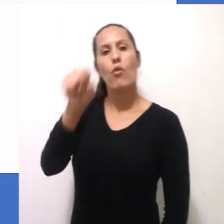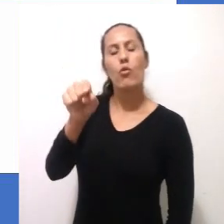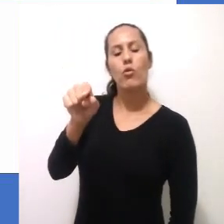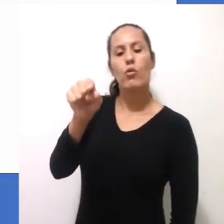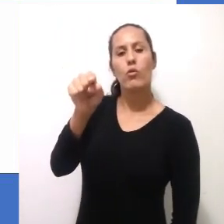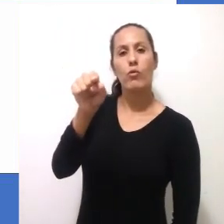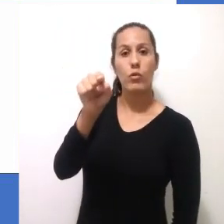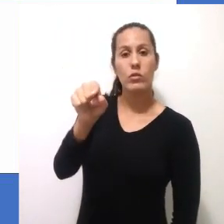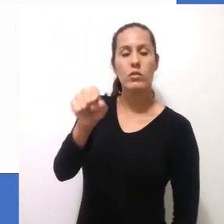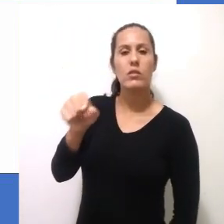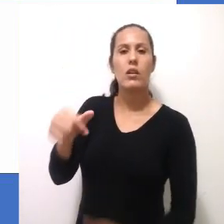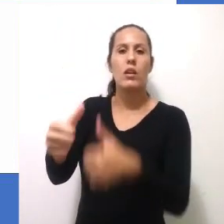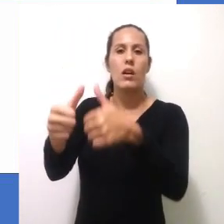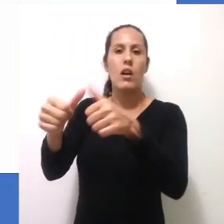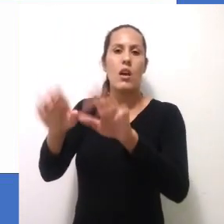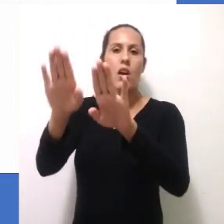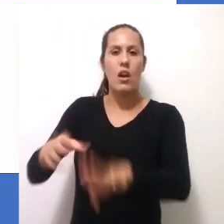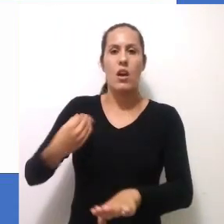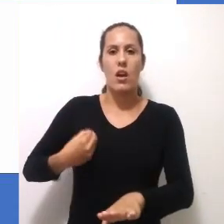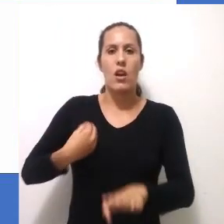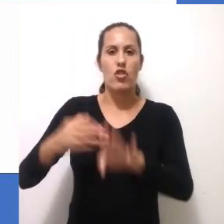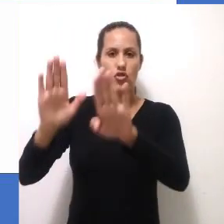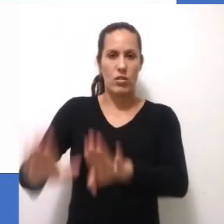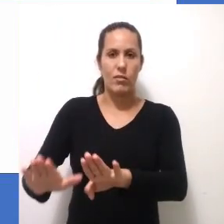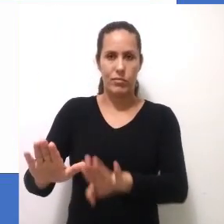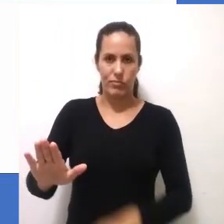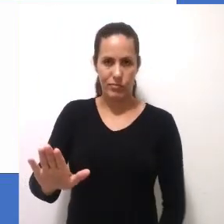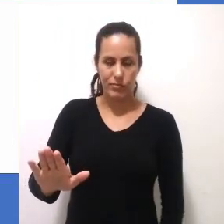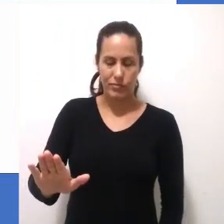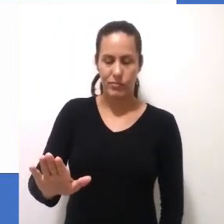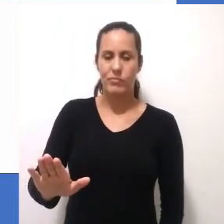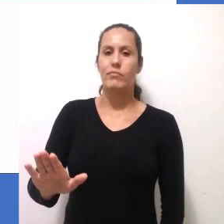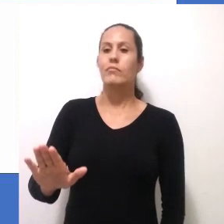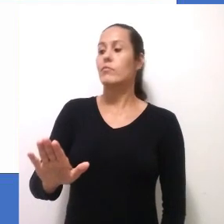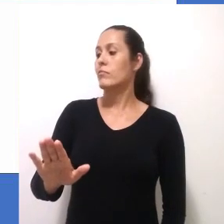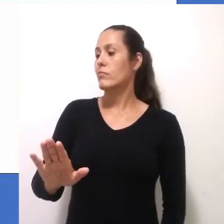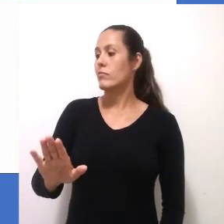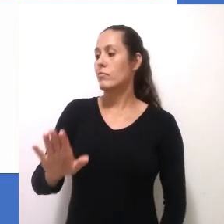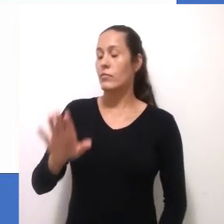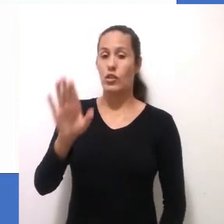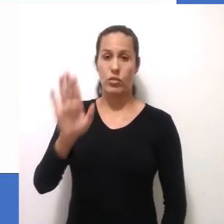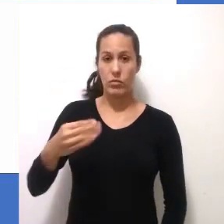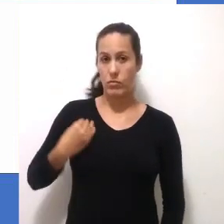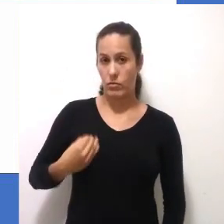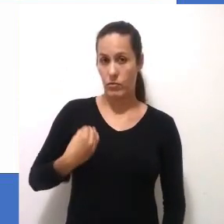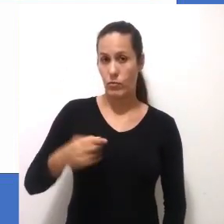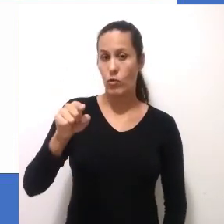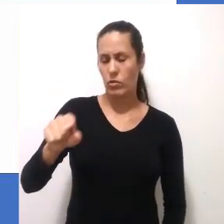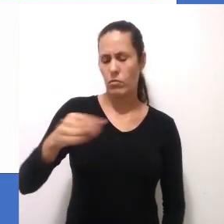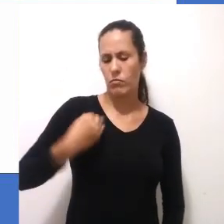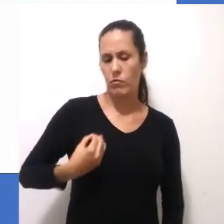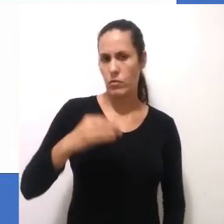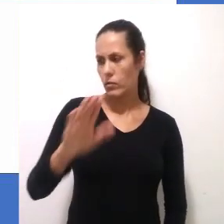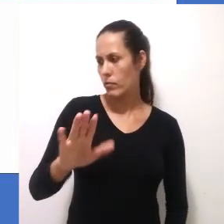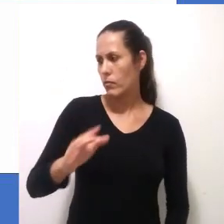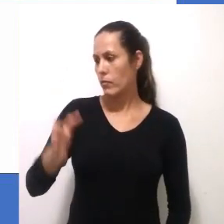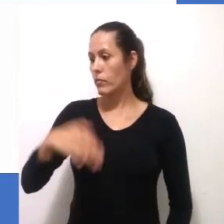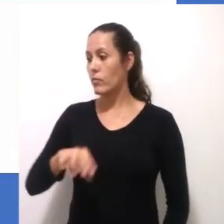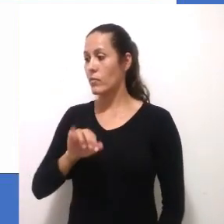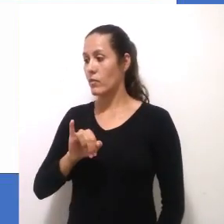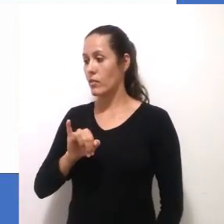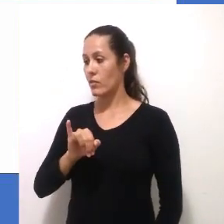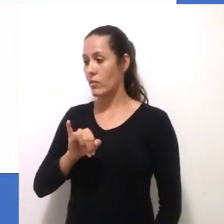Aí a gente tem a formação is, né? Que a gente usa para o singular. He, she,